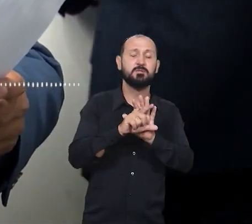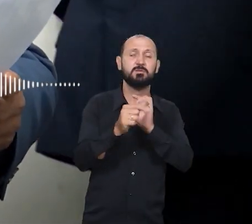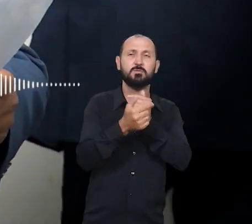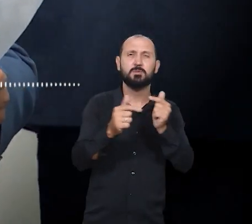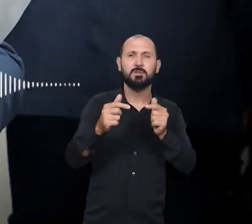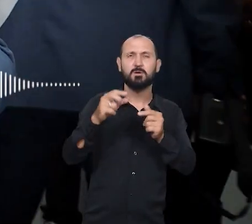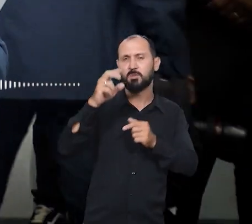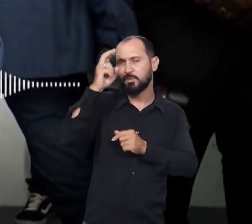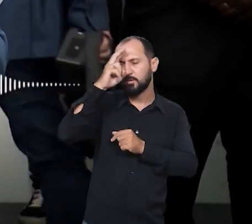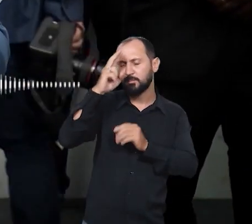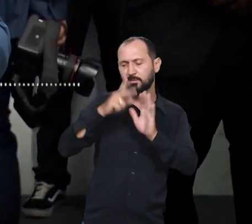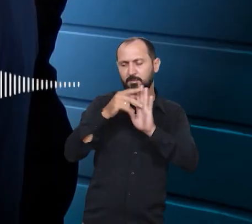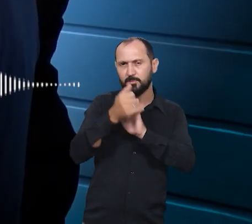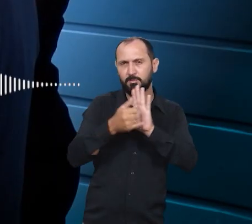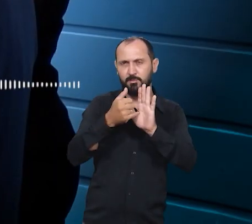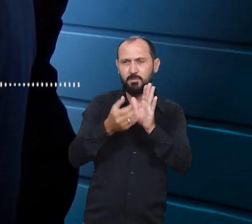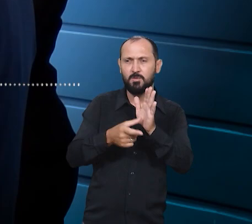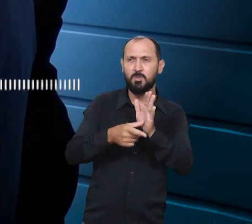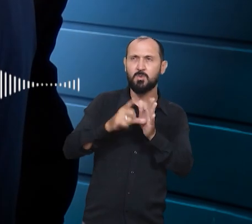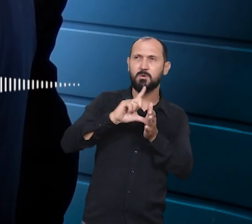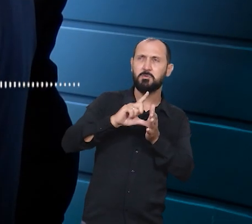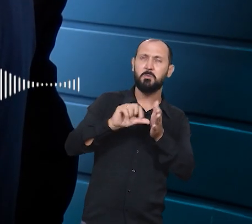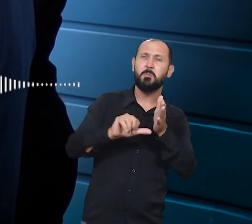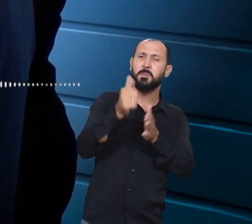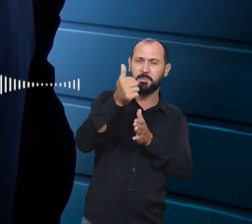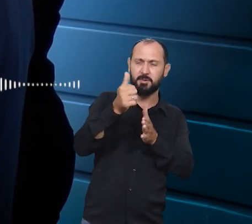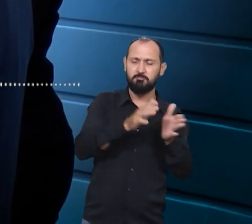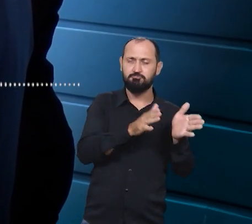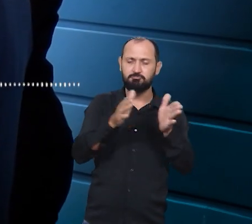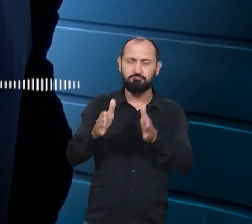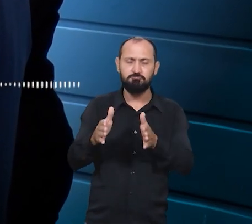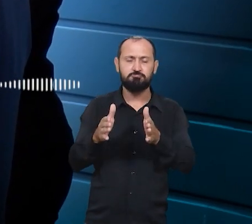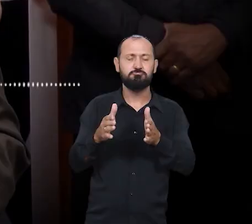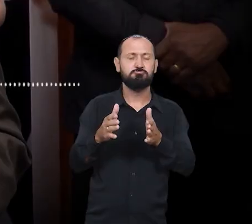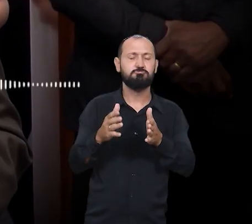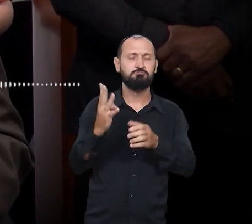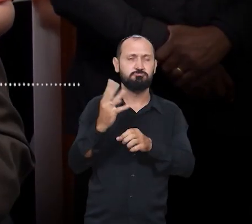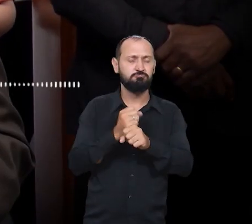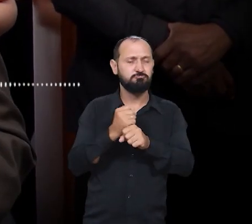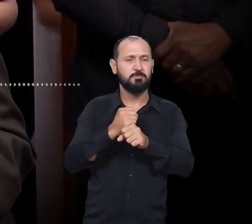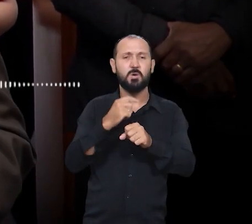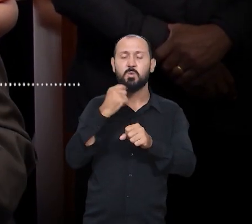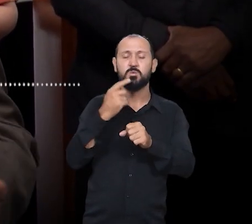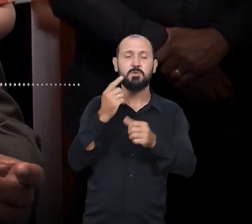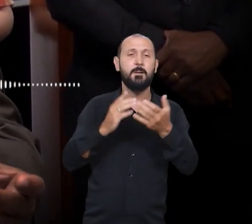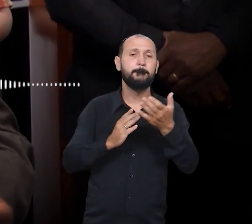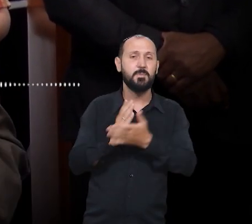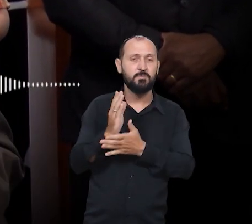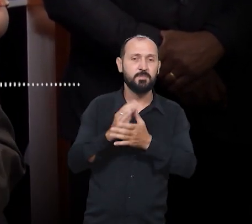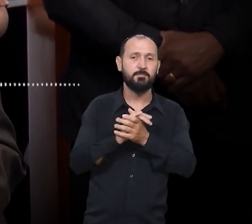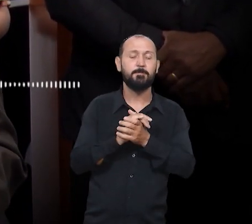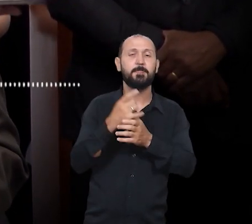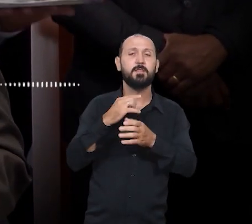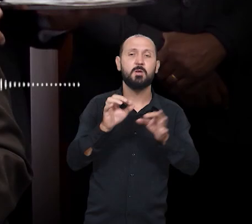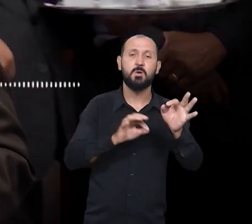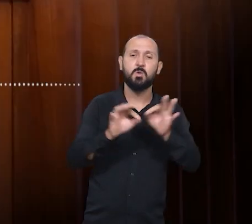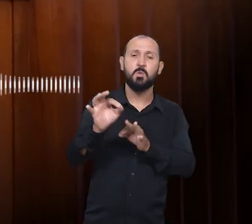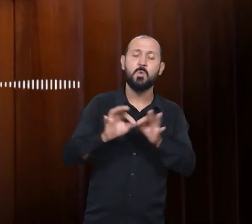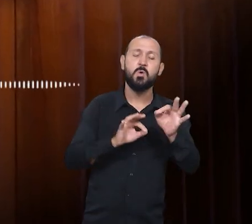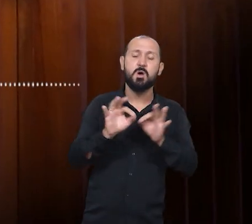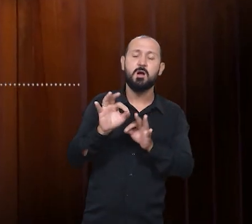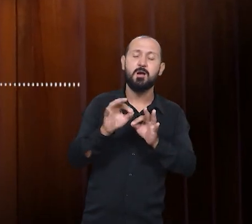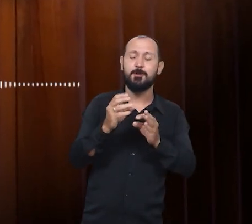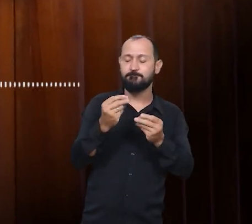que nós temos, está dizendo que nós não temos. Eu lembro que eu entrei com um projeto no início do primeiro mandato, mas só que não consegui